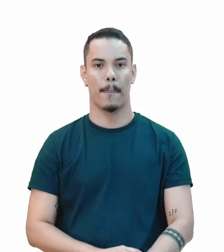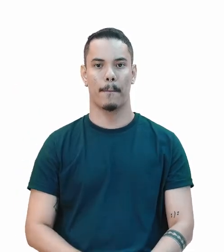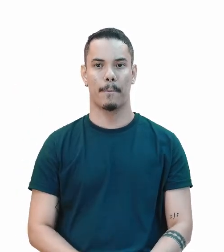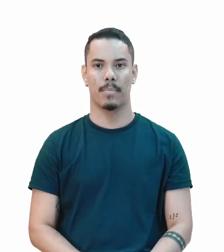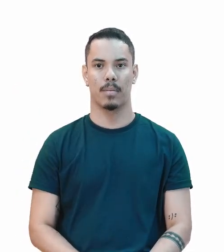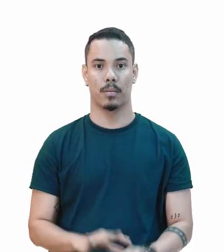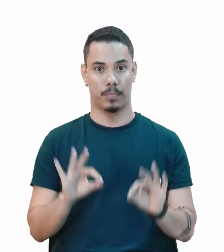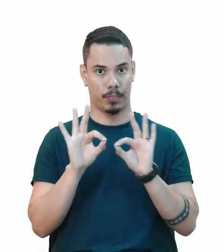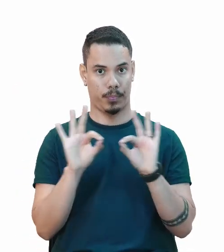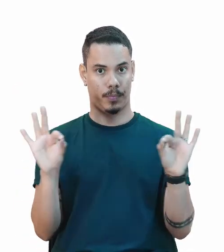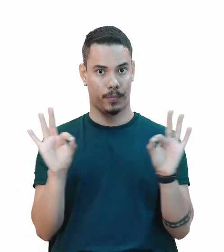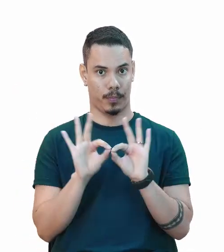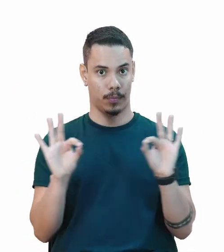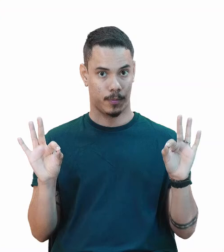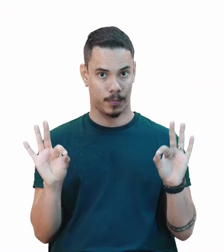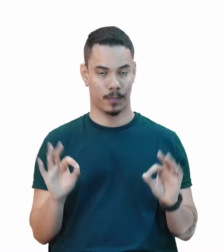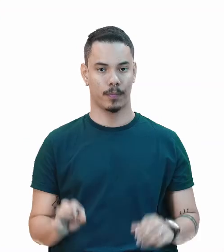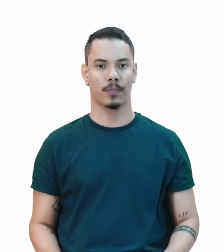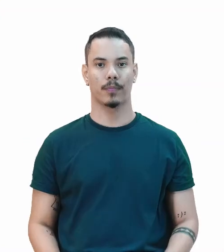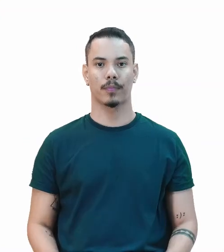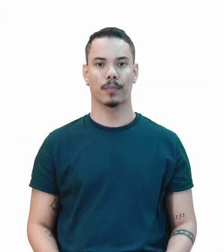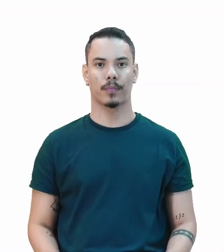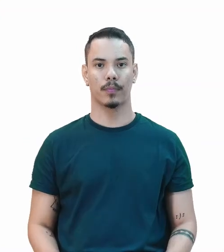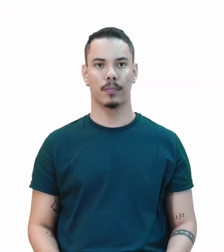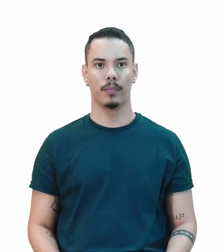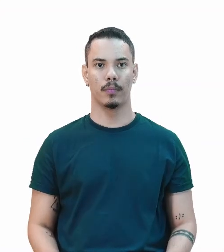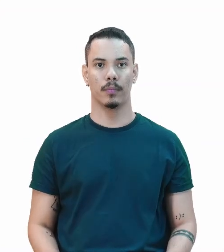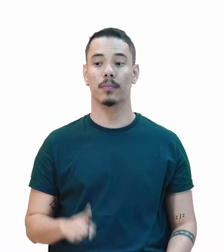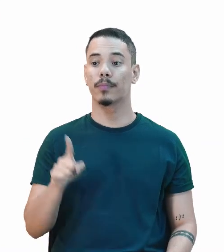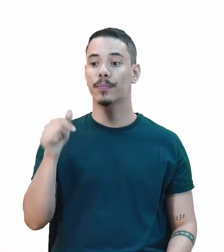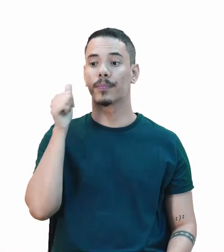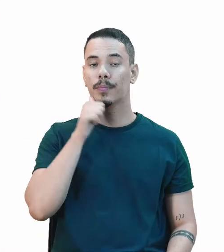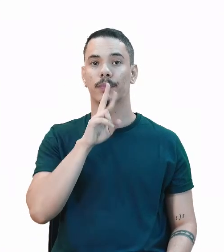ao tear? E ela responde: